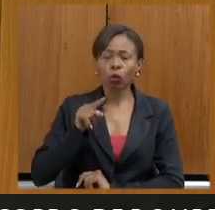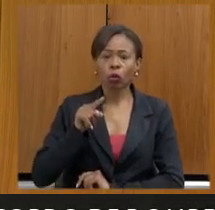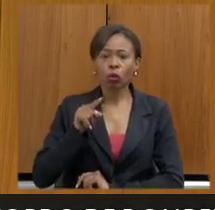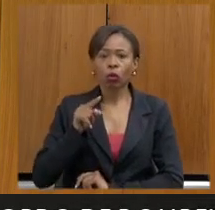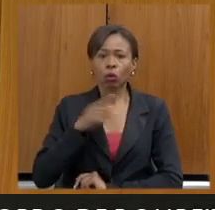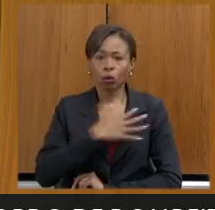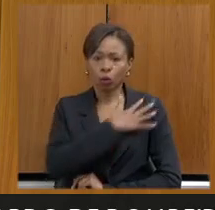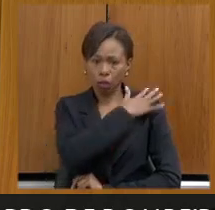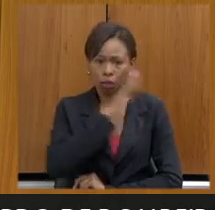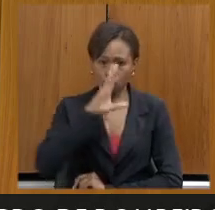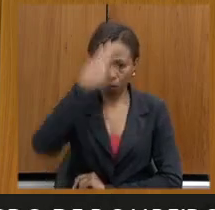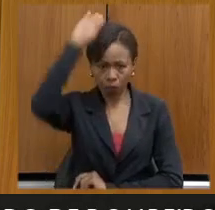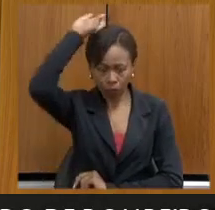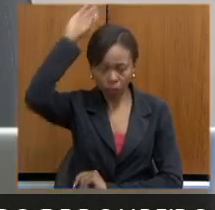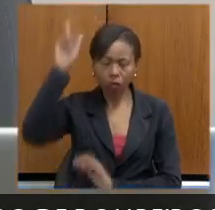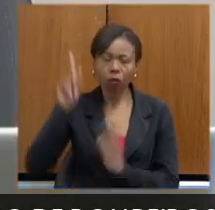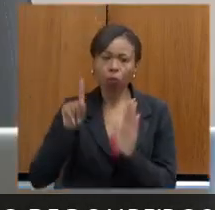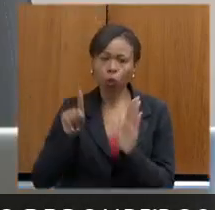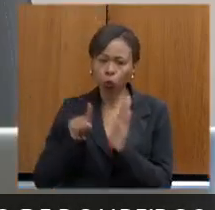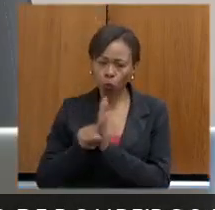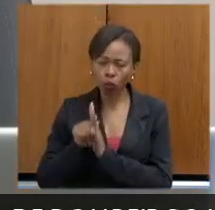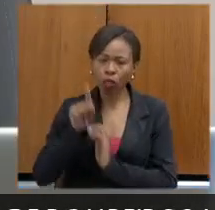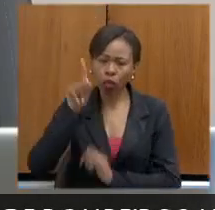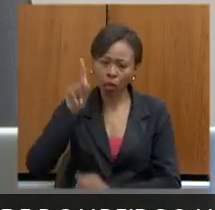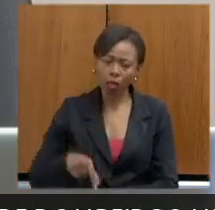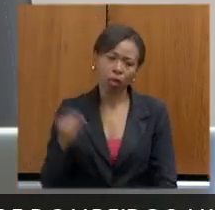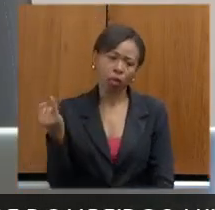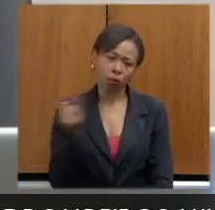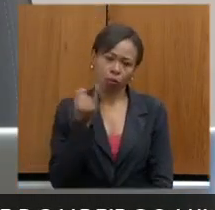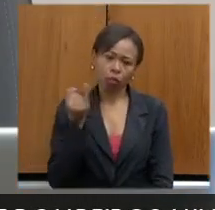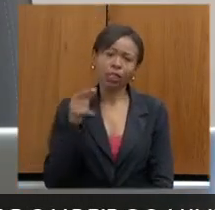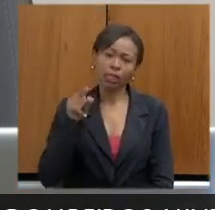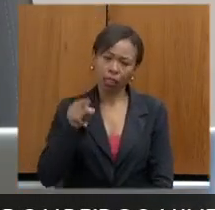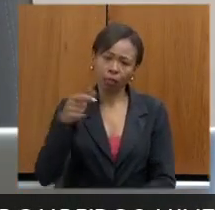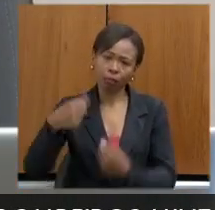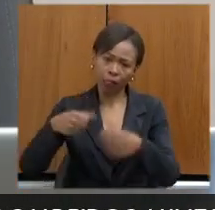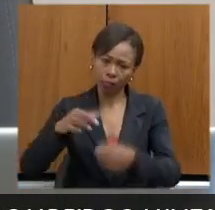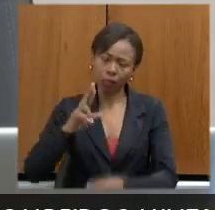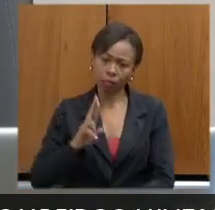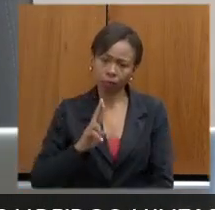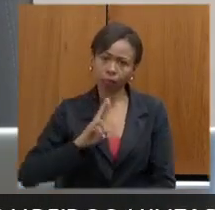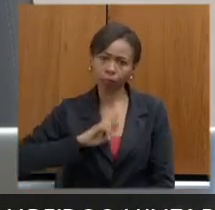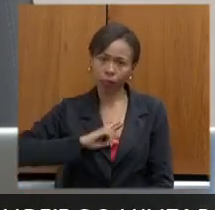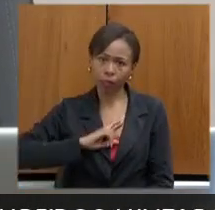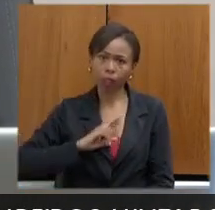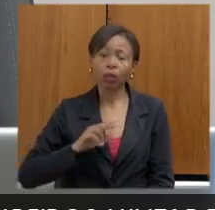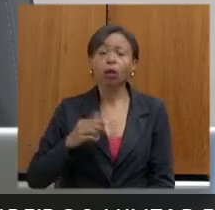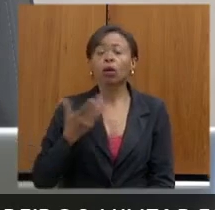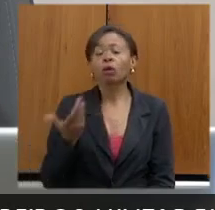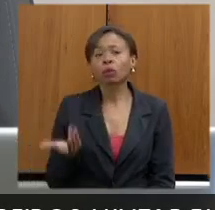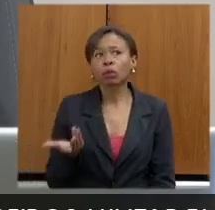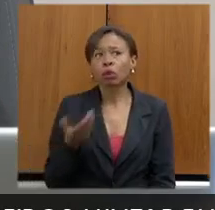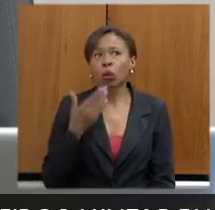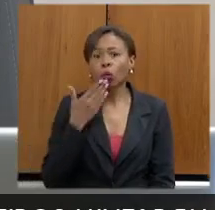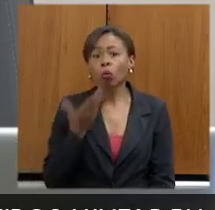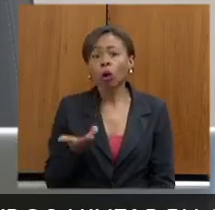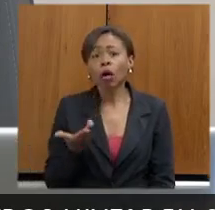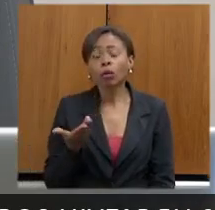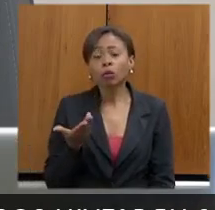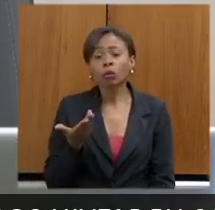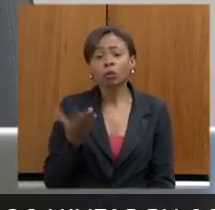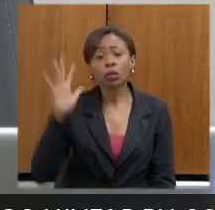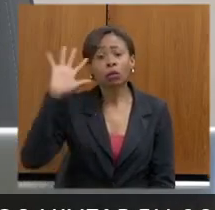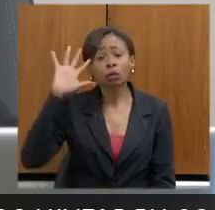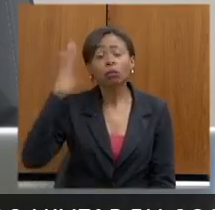militares do bombeiro uma pergunta muito importante que o comandante precisa nos responder é quais as medidas que estão sendo